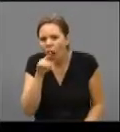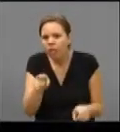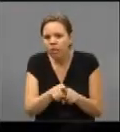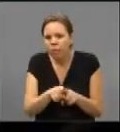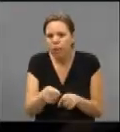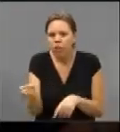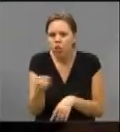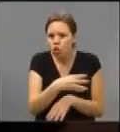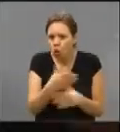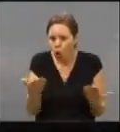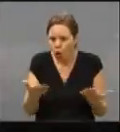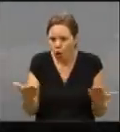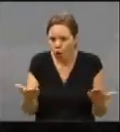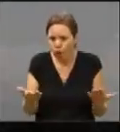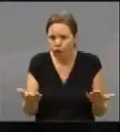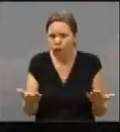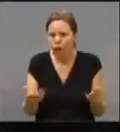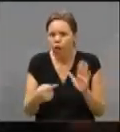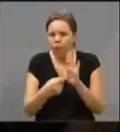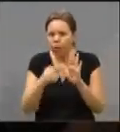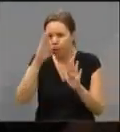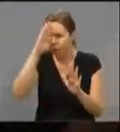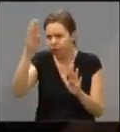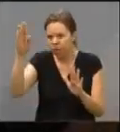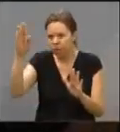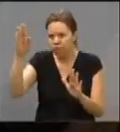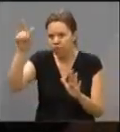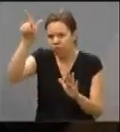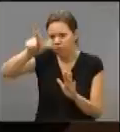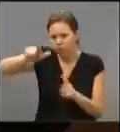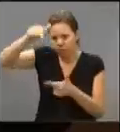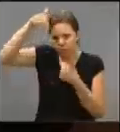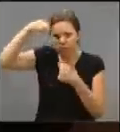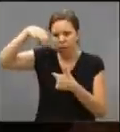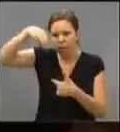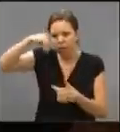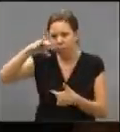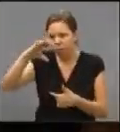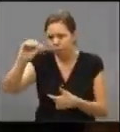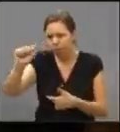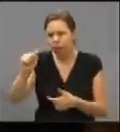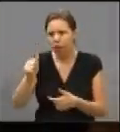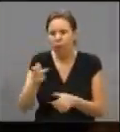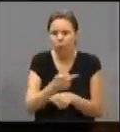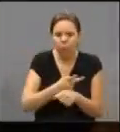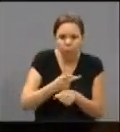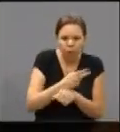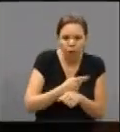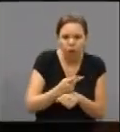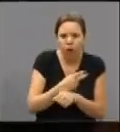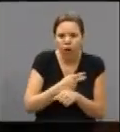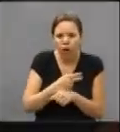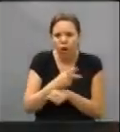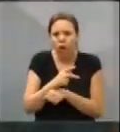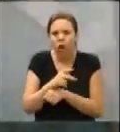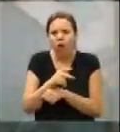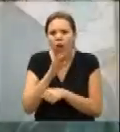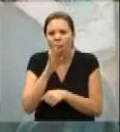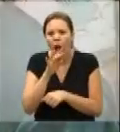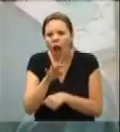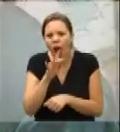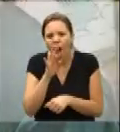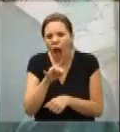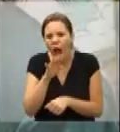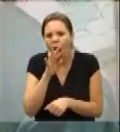de um protagonista, um personagem que chama Mika, que ele é um caçador de dragões e o mundo inteiro